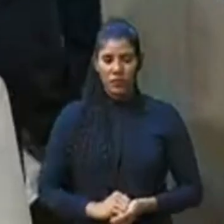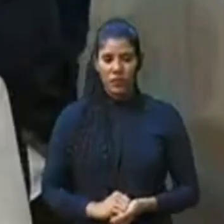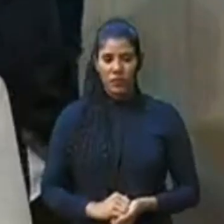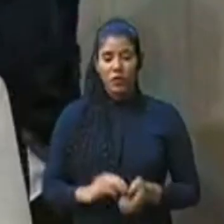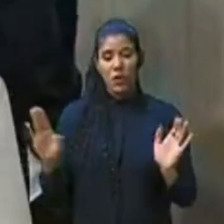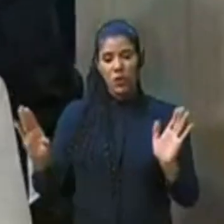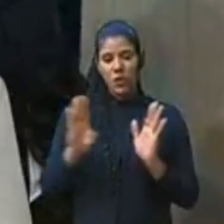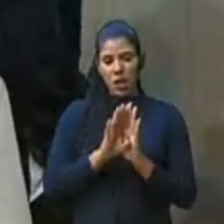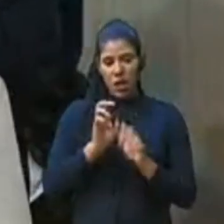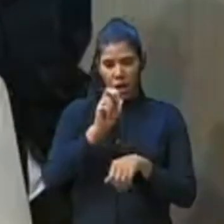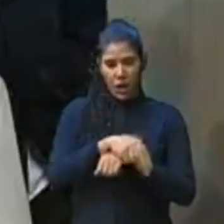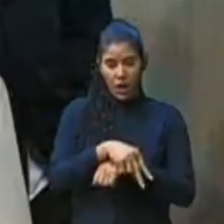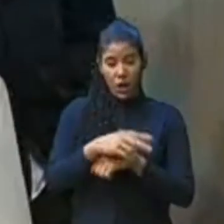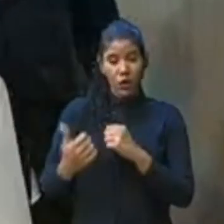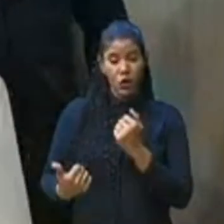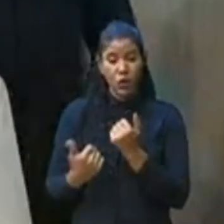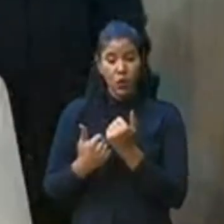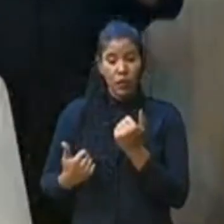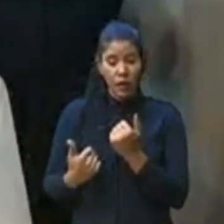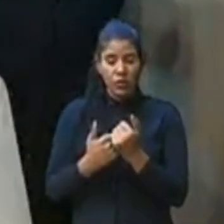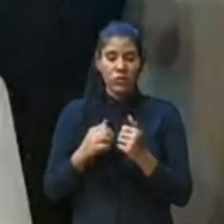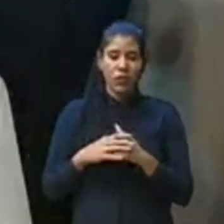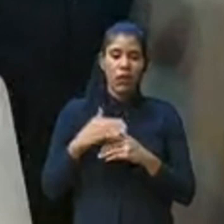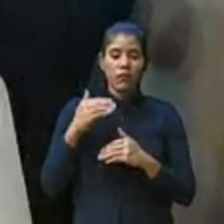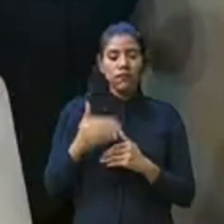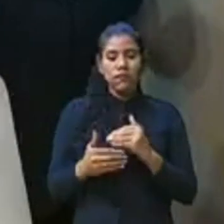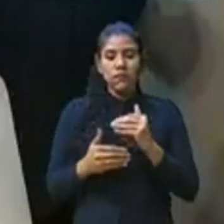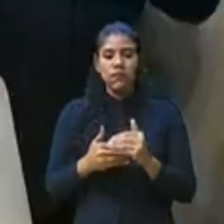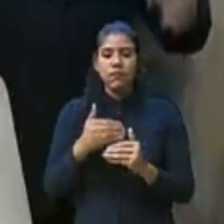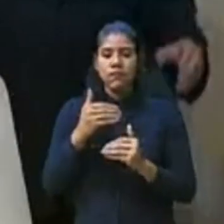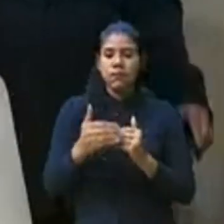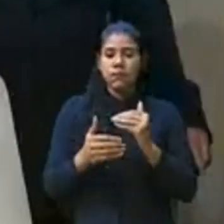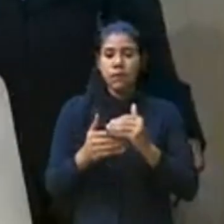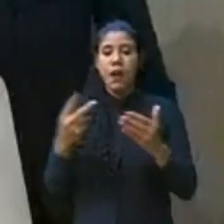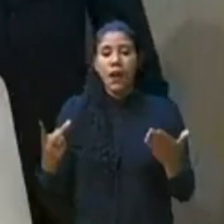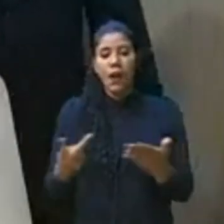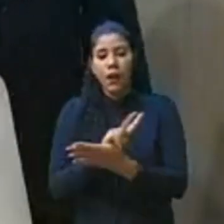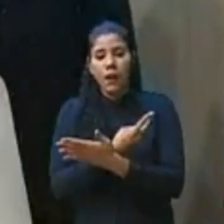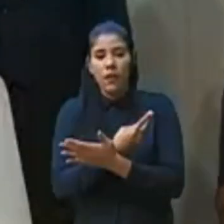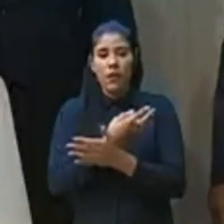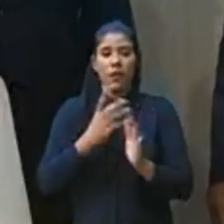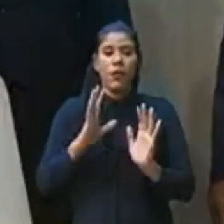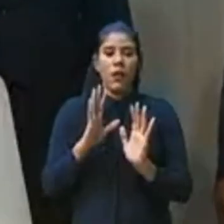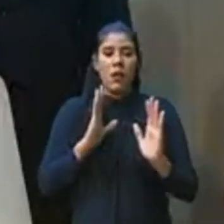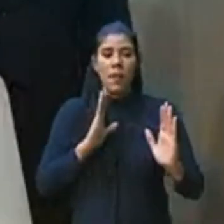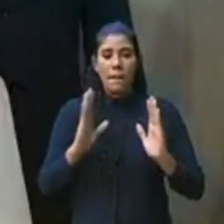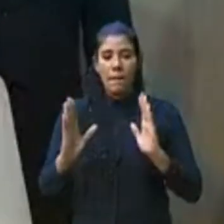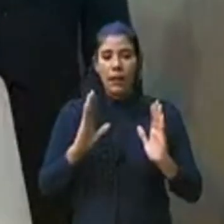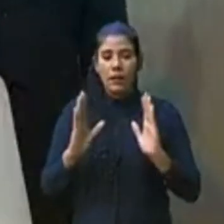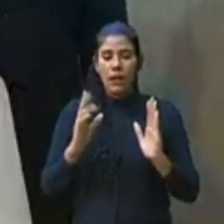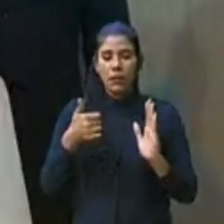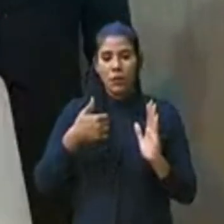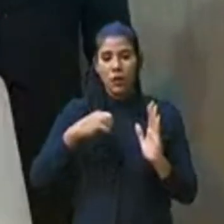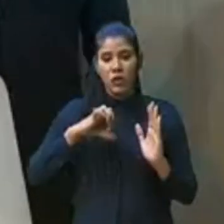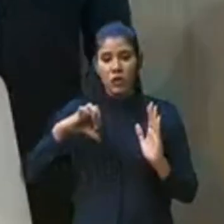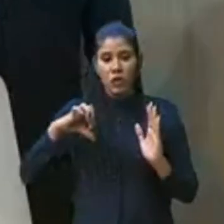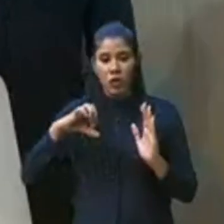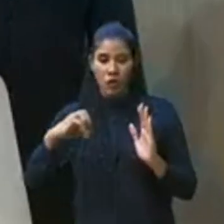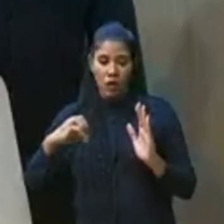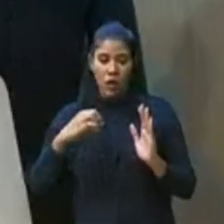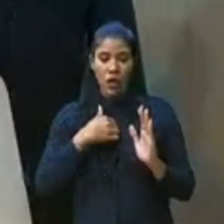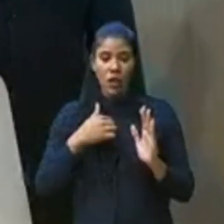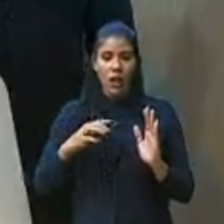Cheguei aqui como suplente e pouco a pouco as coisas foram acontecendo. Já no mandato de 90, que disputei,